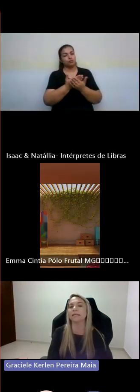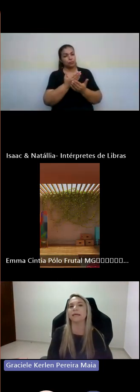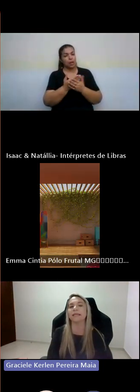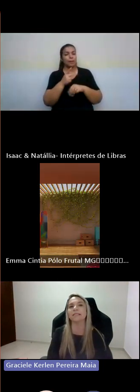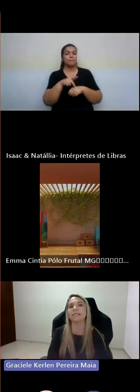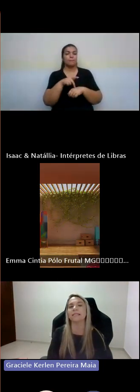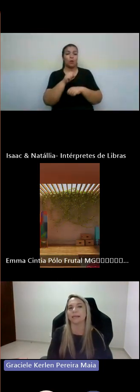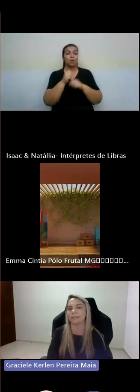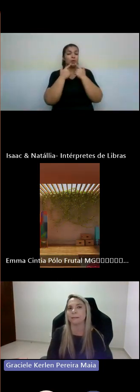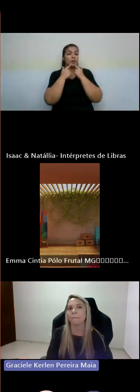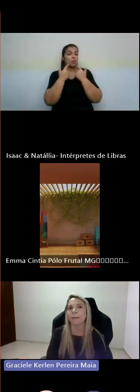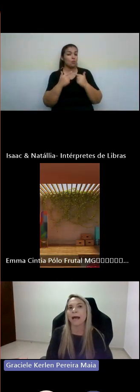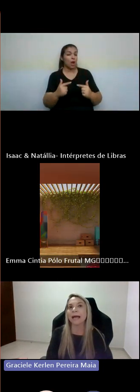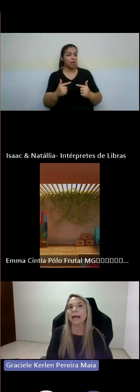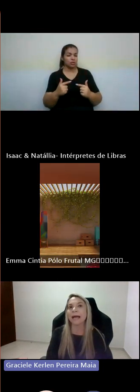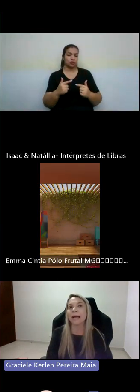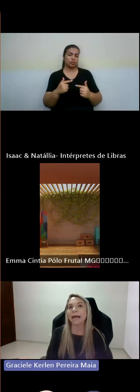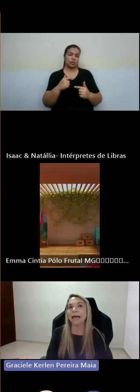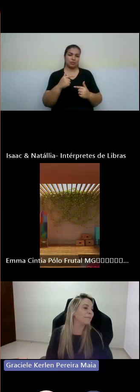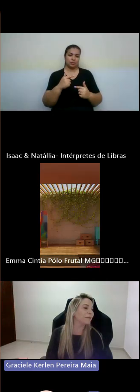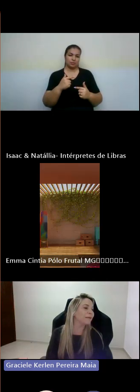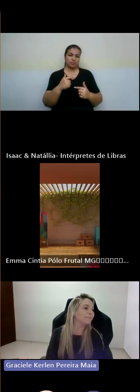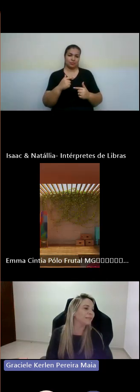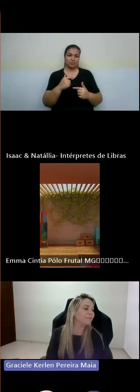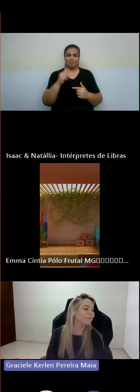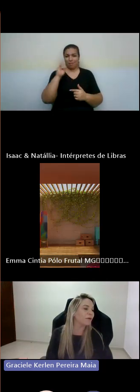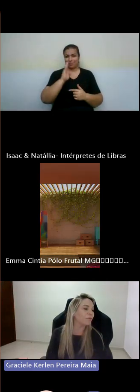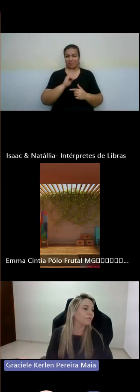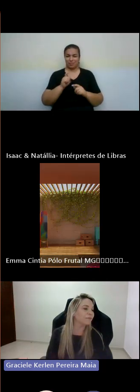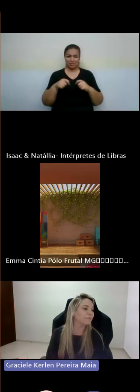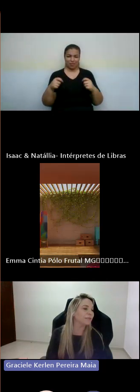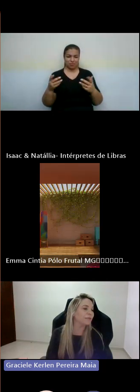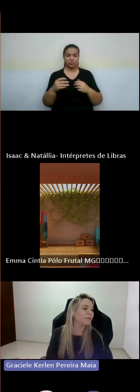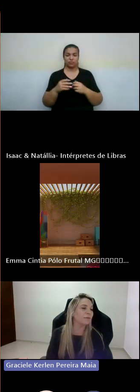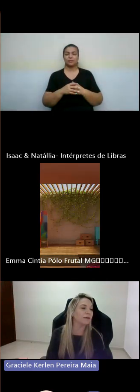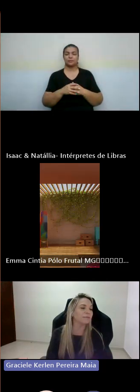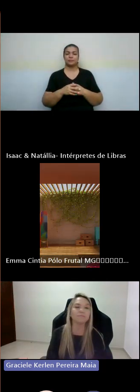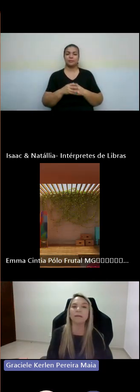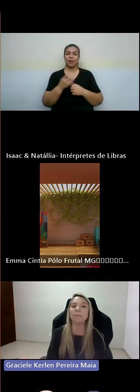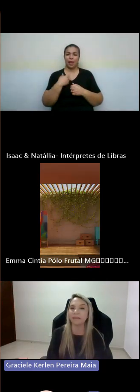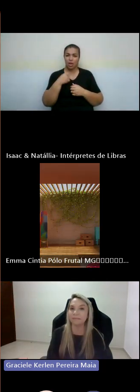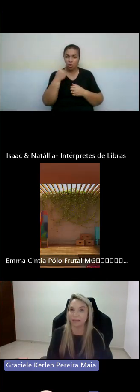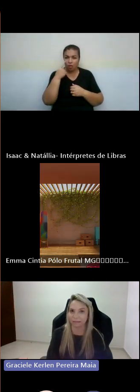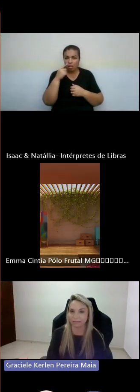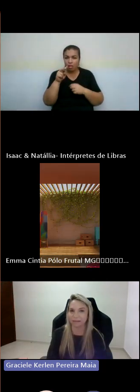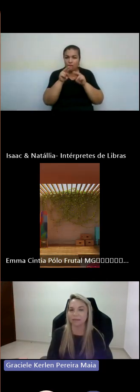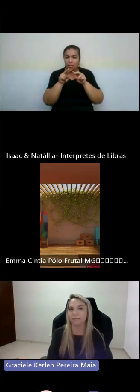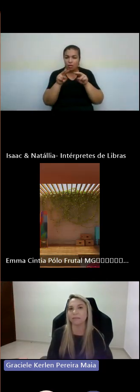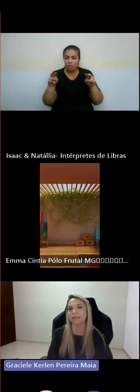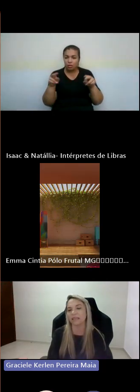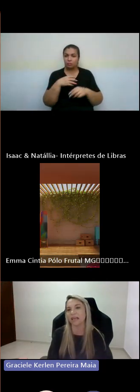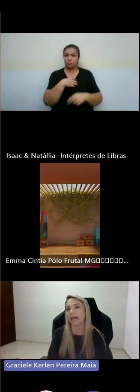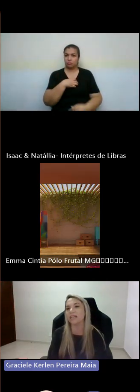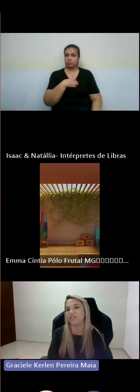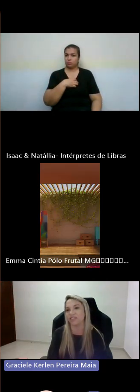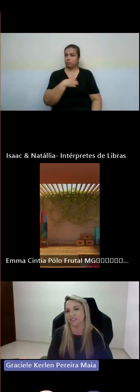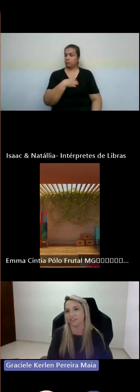linguagem brasileira de sinais. Aquilo ali até me deu uma batedeira, sabe?